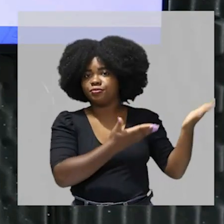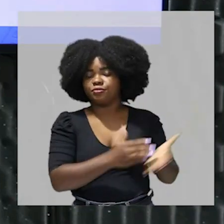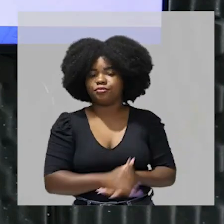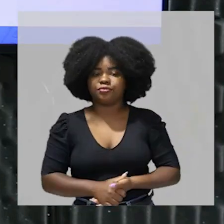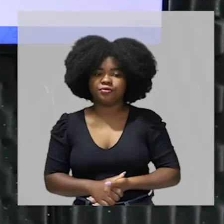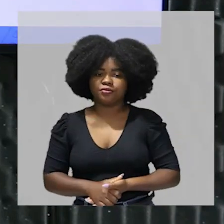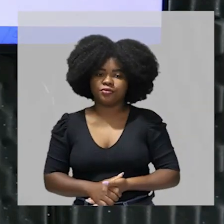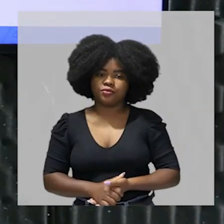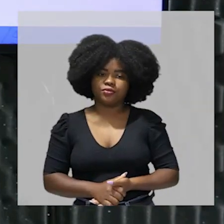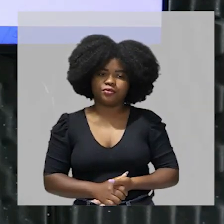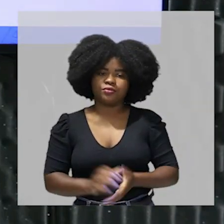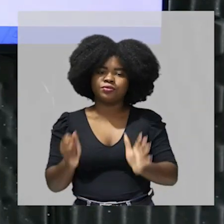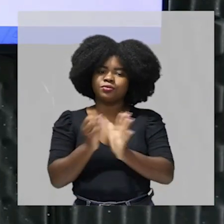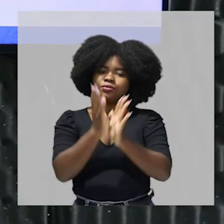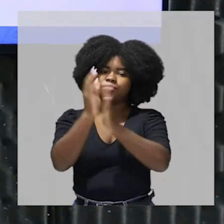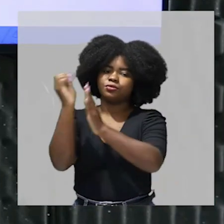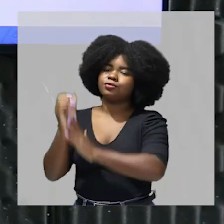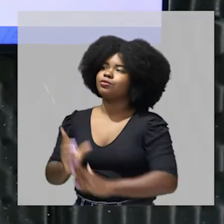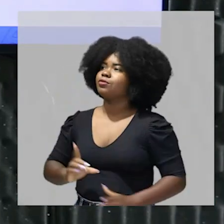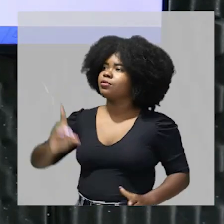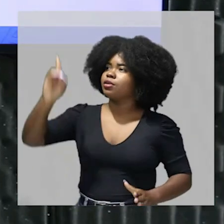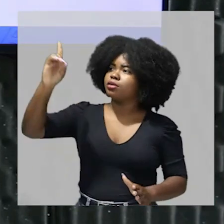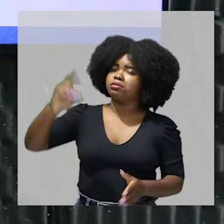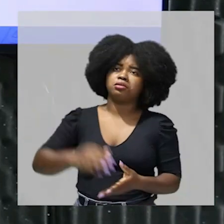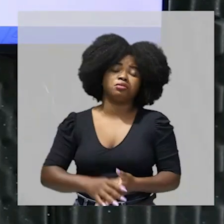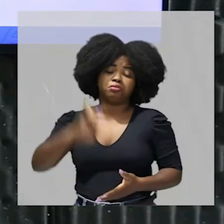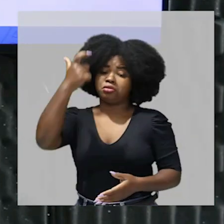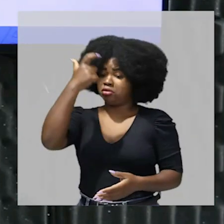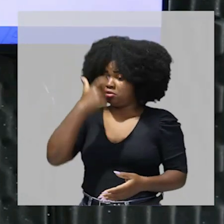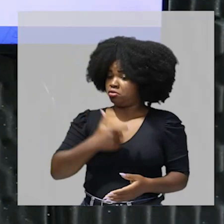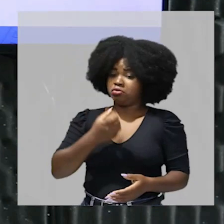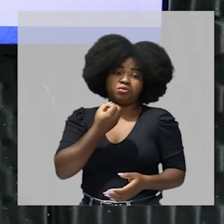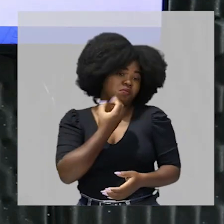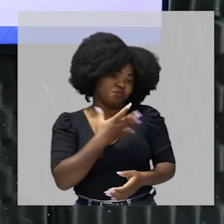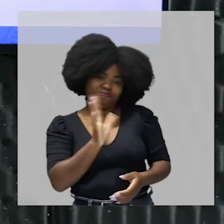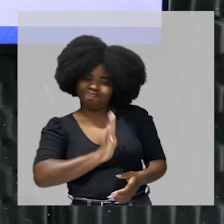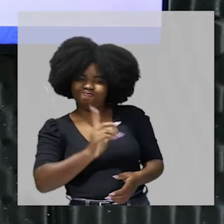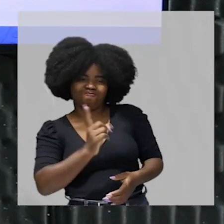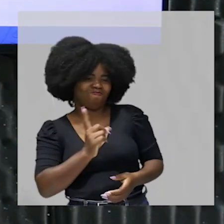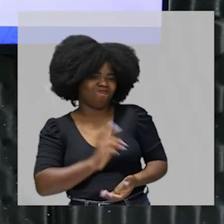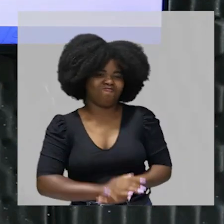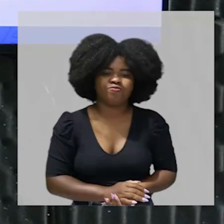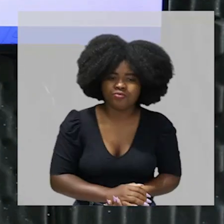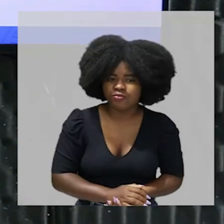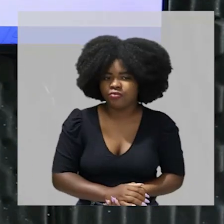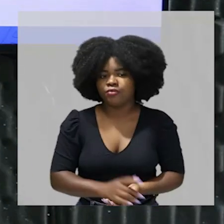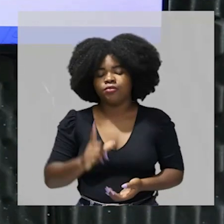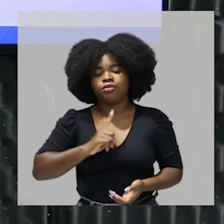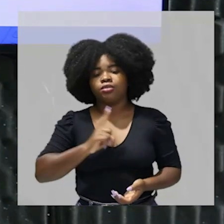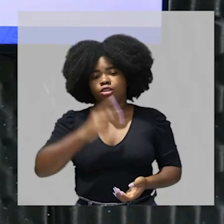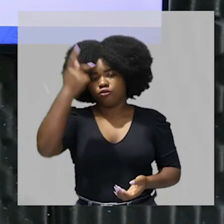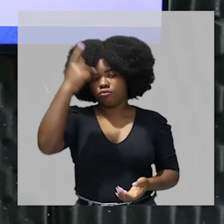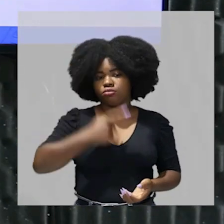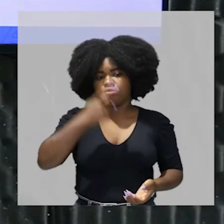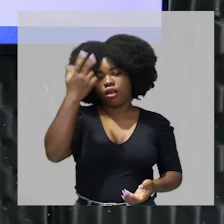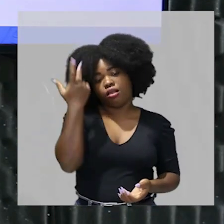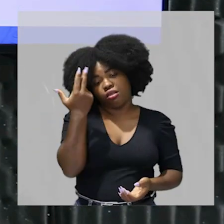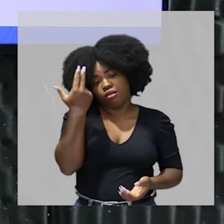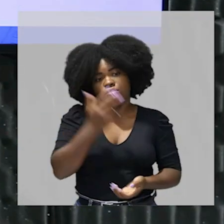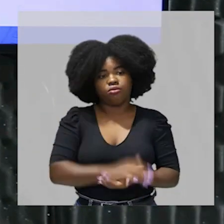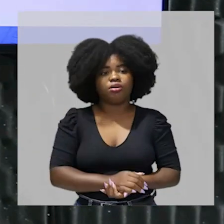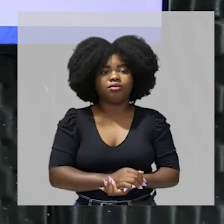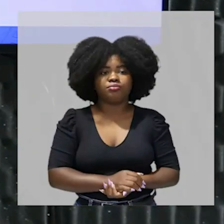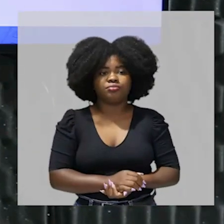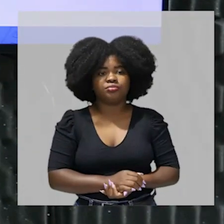Deus que não sou bom e tenho egoísmo natural das flores e dos rios que seguem em seu